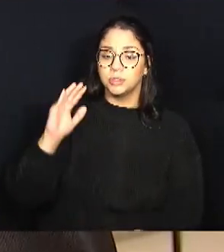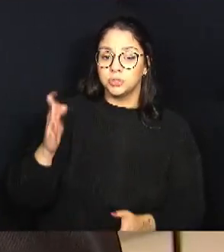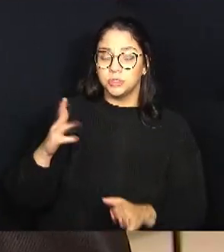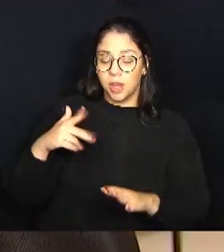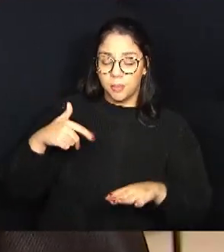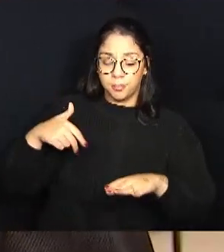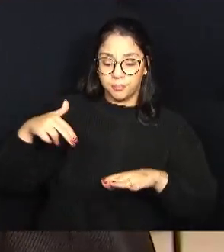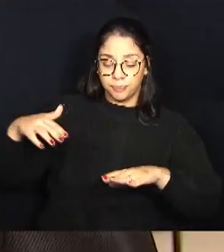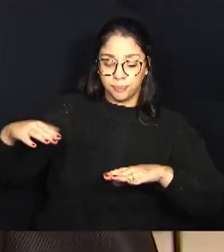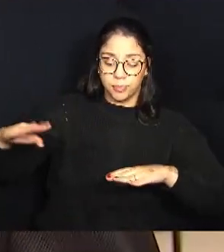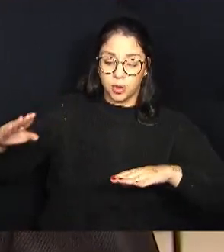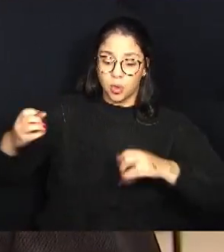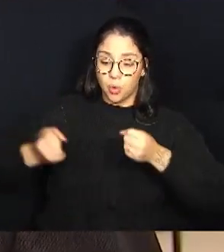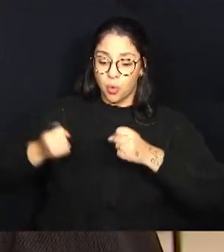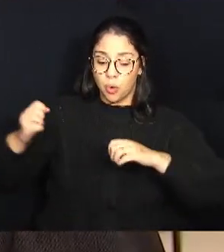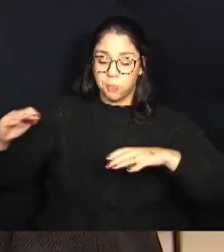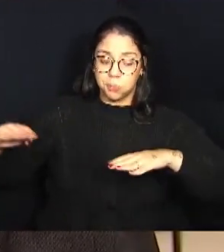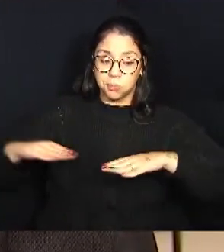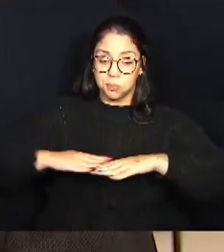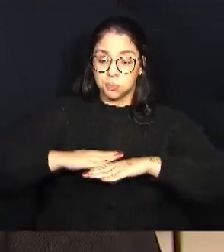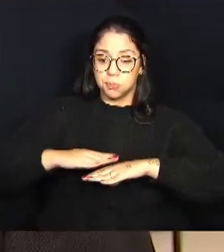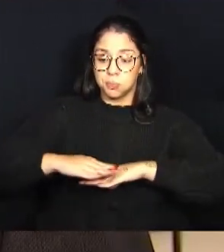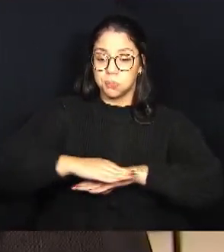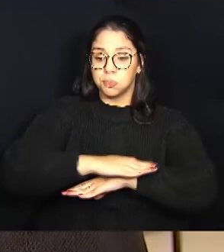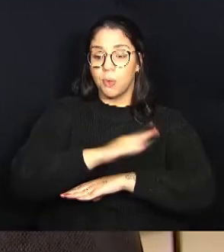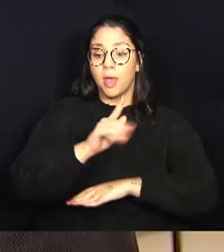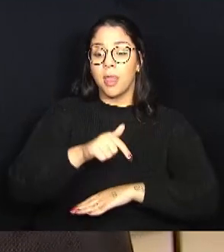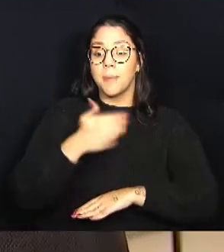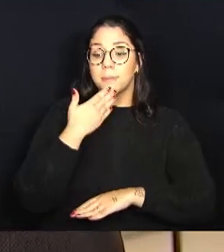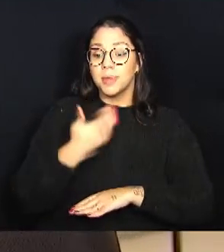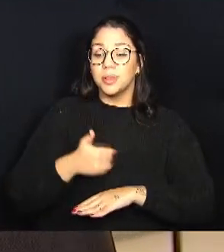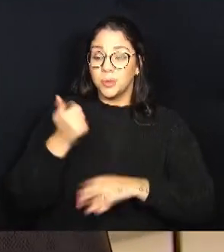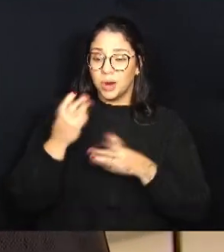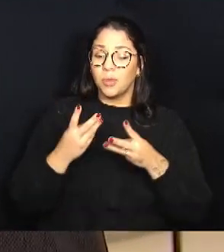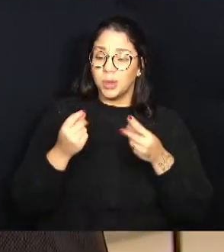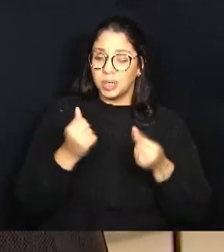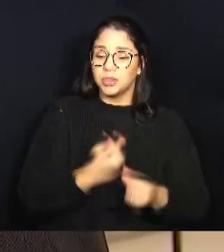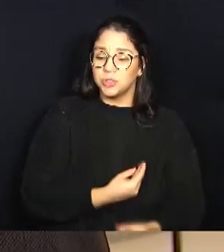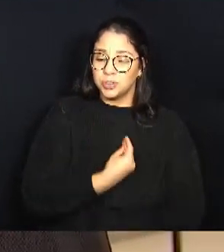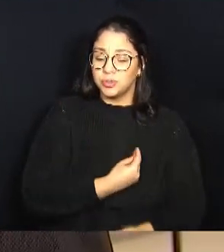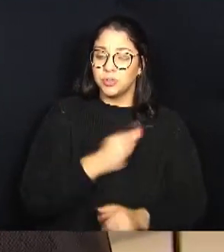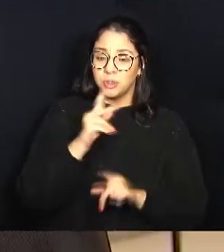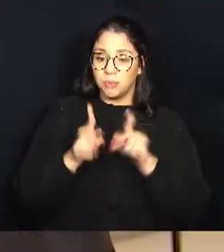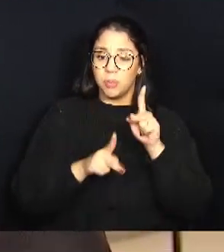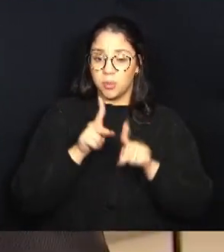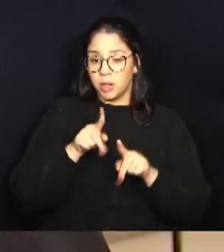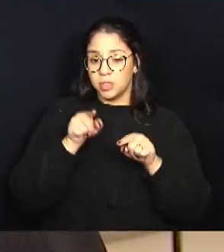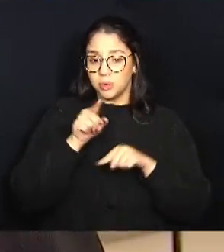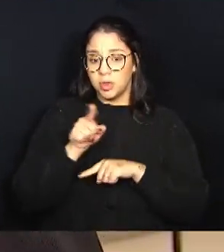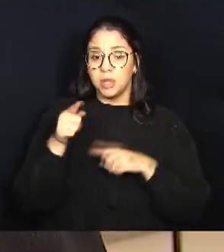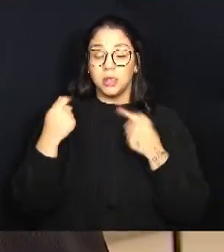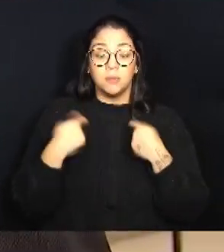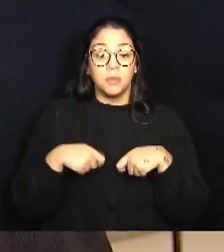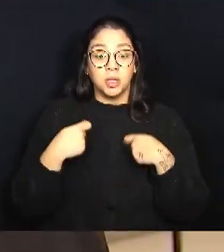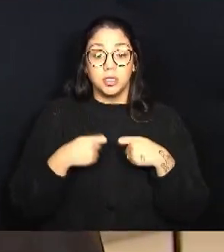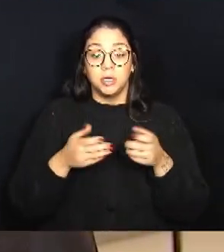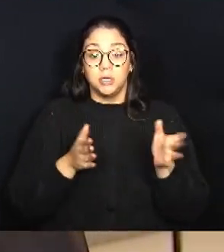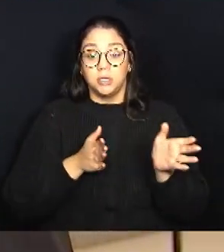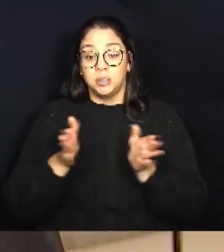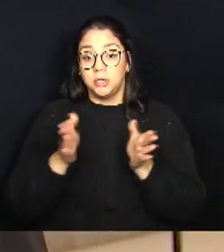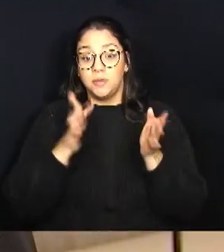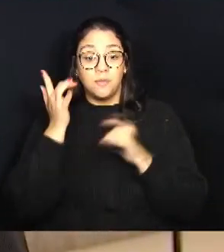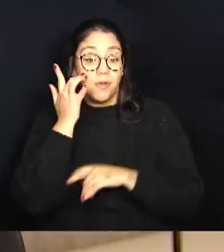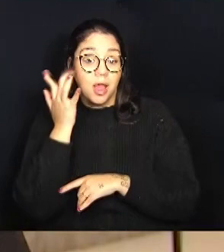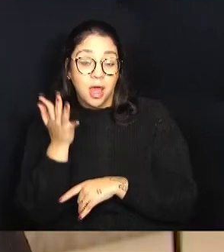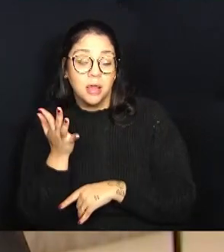mas é sem pavimento, mas vai melhorar a qualidade de vida da população ali, que precisa ter esse acesso mais